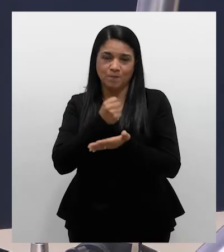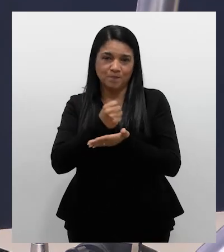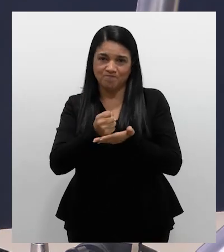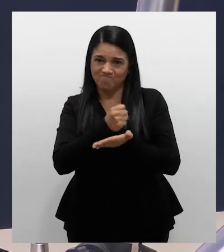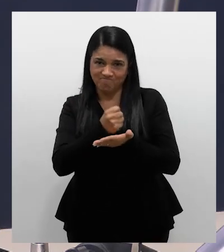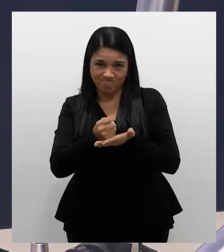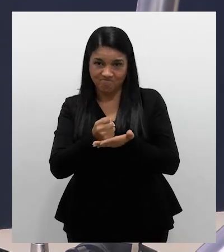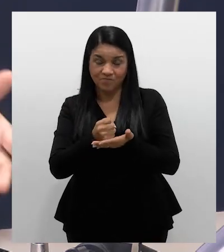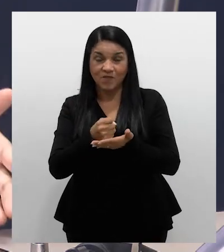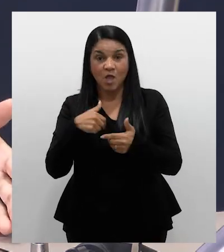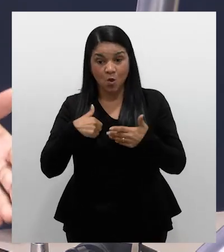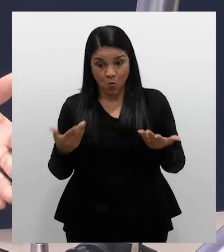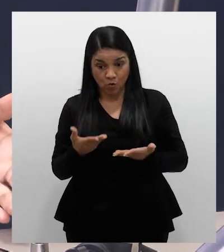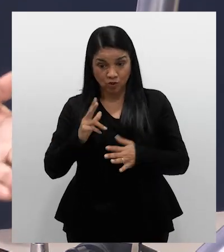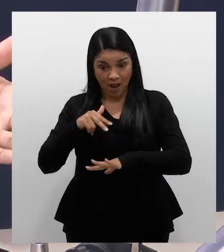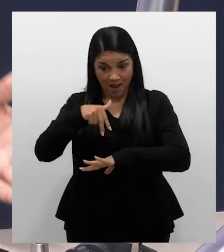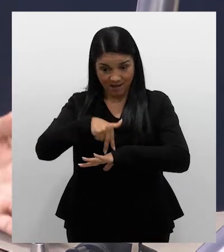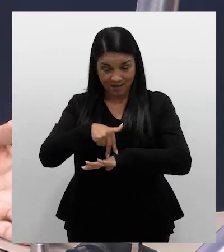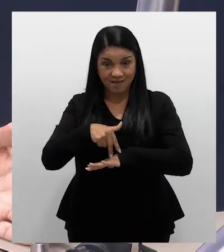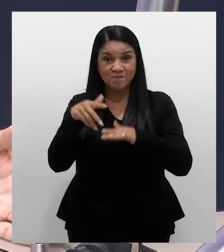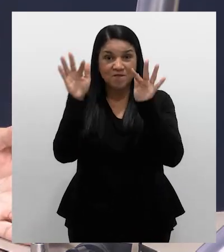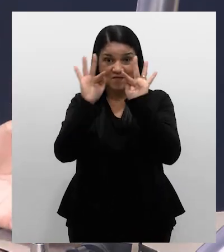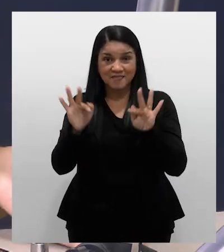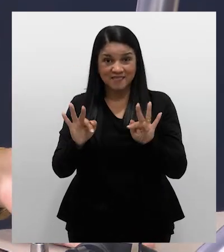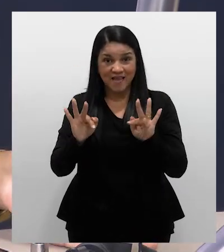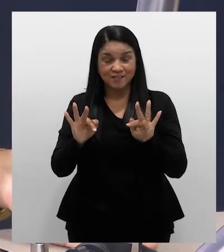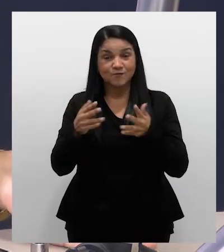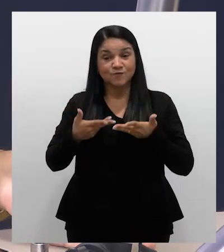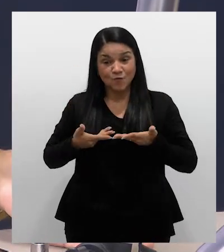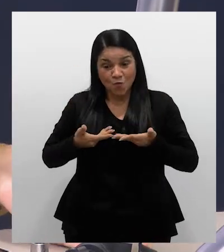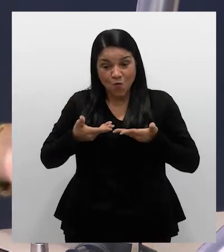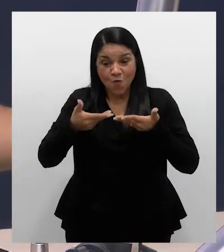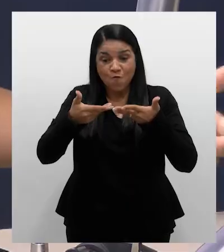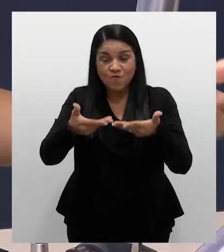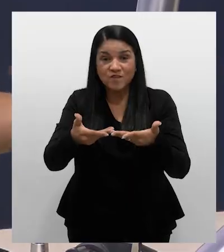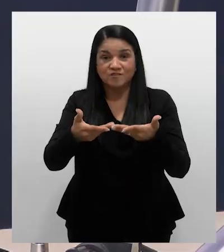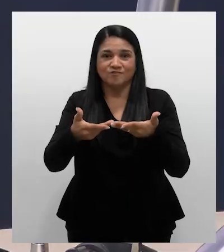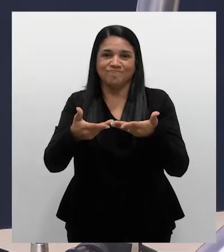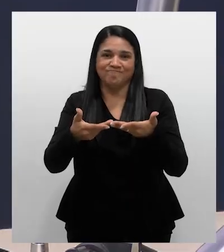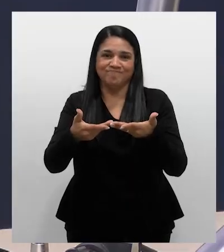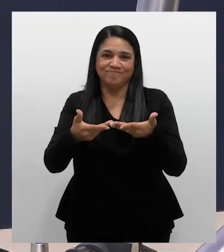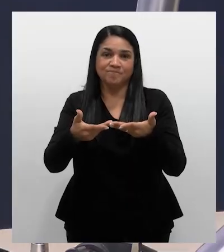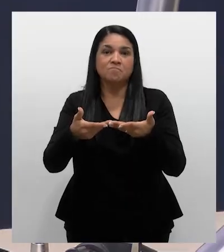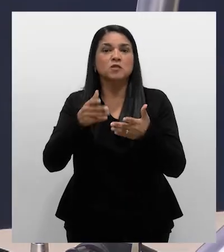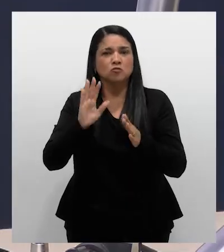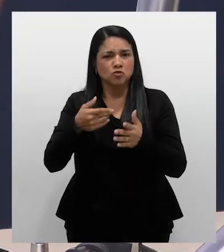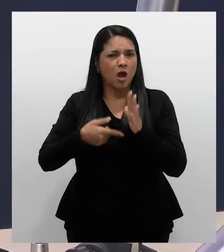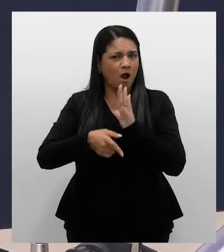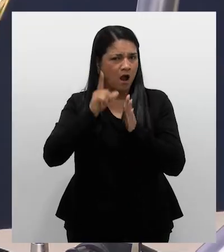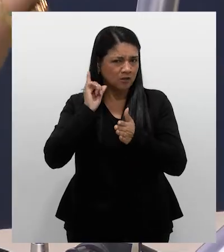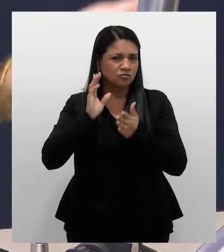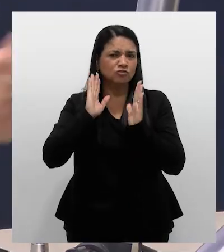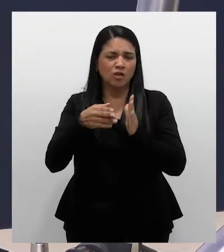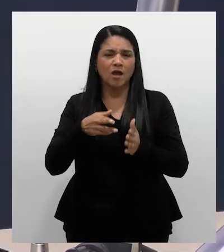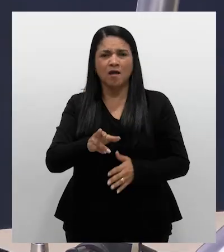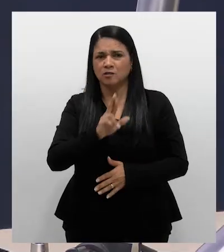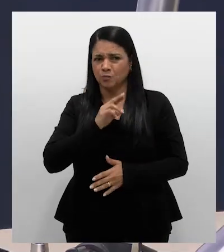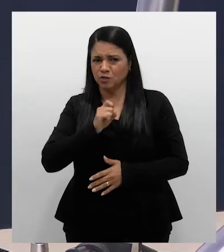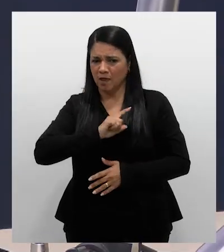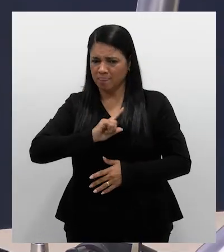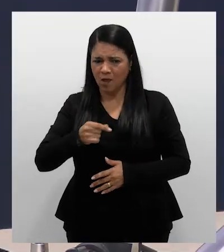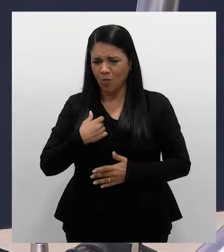né? Então, para estar aqui, para mim é uma felicidade, foi um sim, né? Foi um convite que você fez, mas quantos nãos eu já